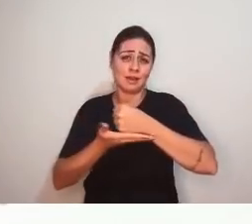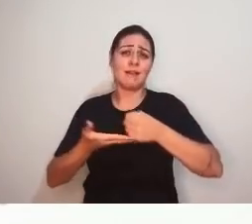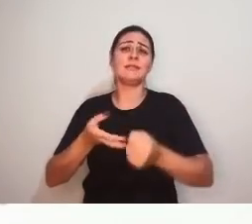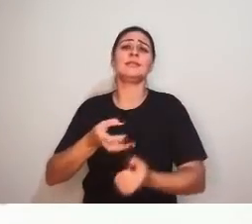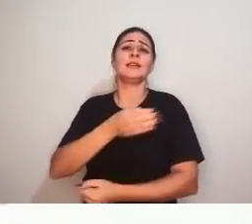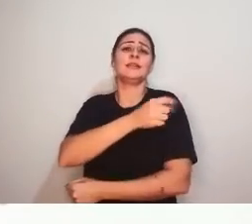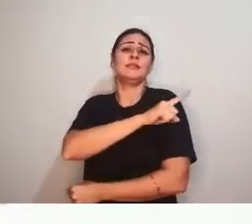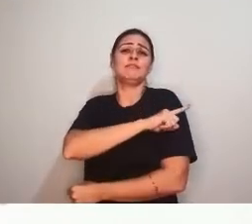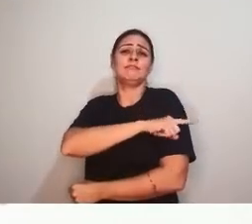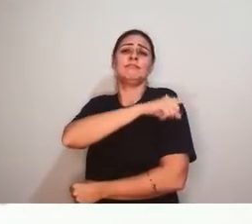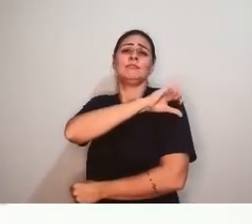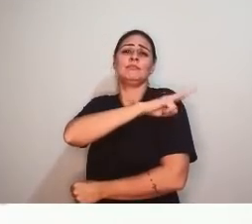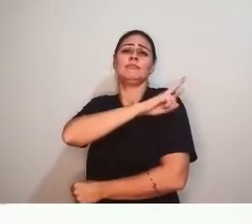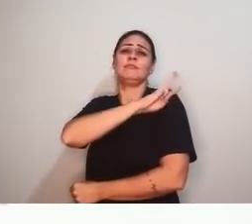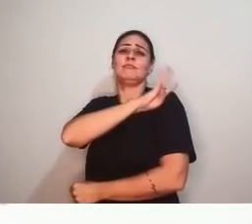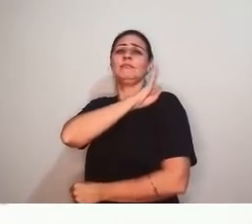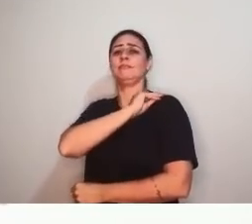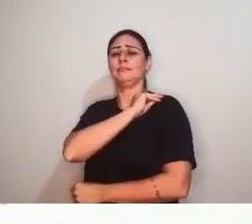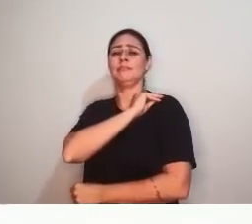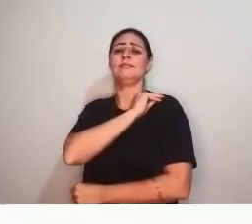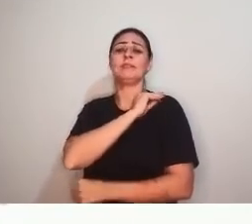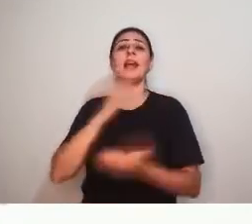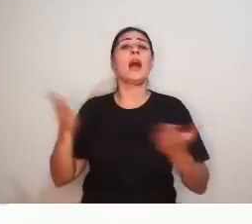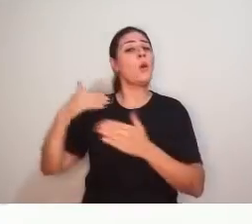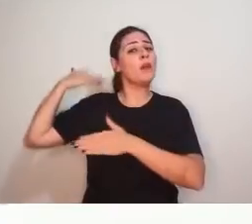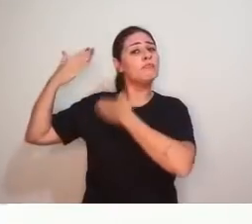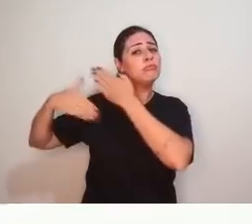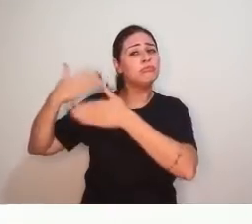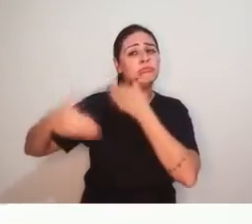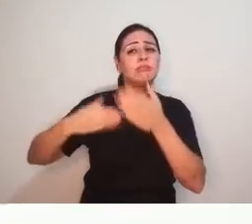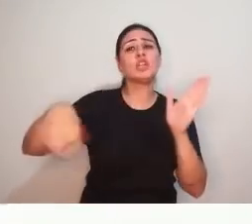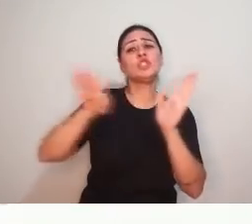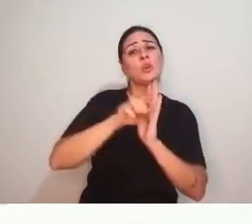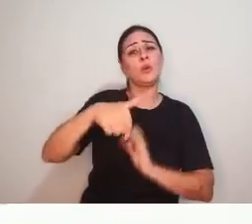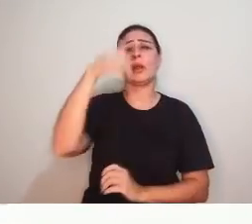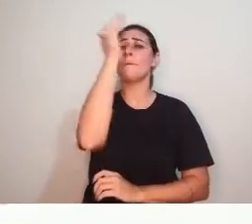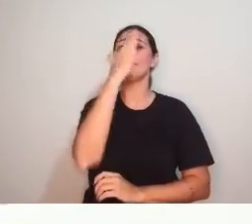escolas norte-americanas e chegou no Brasil há coisa aí de 8, 9 anos. Aí vem se desenvolvendo.